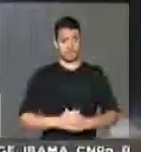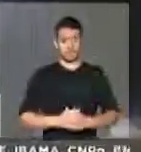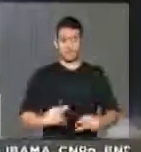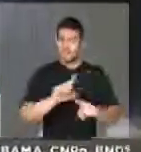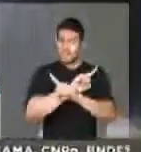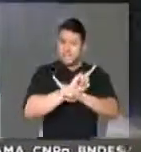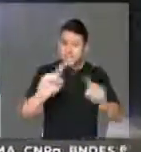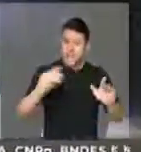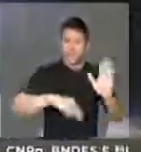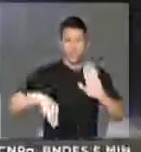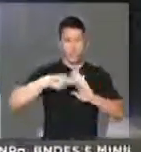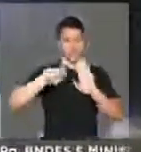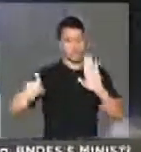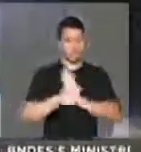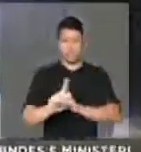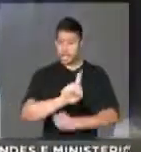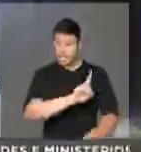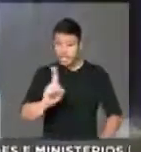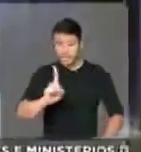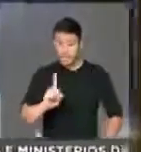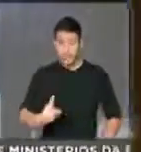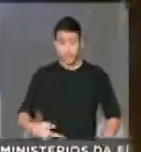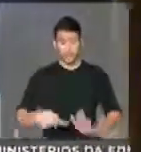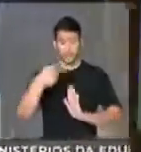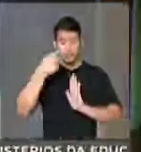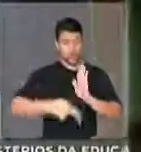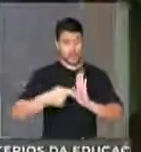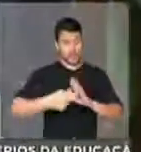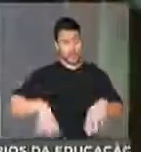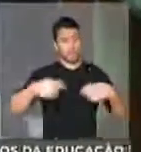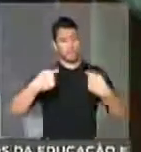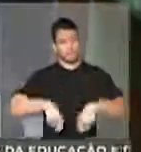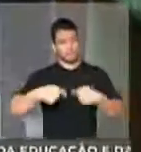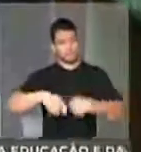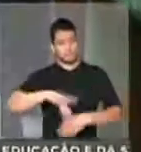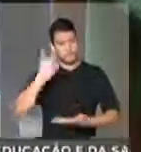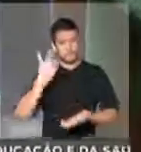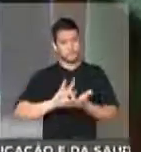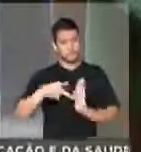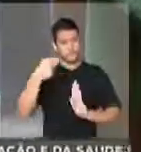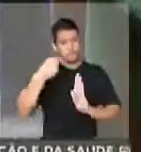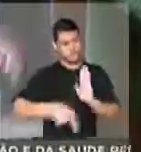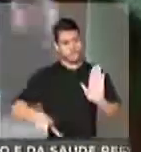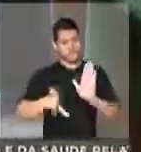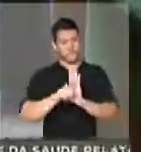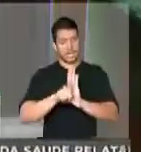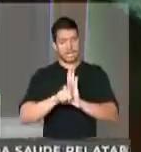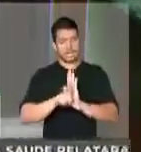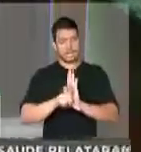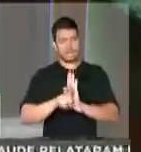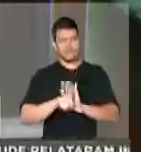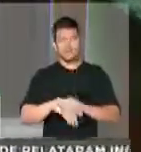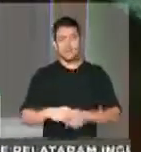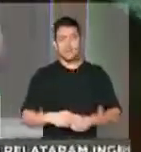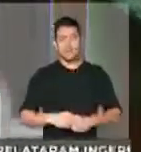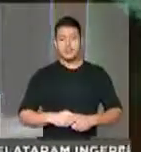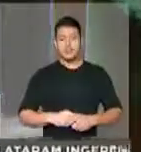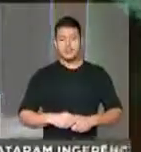medida provisória, senhor ministro. Esse projeto tem que vir aqui na forma de projeto de lei, até que